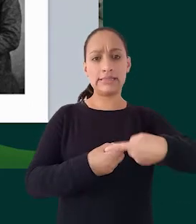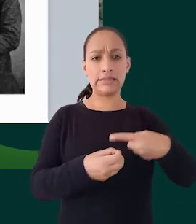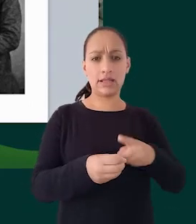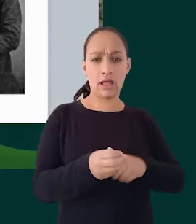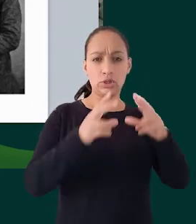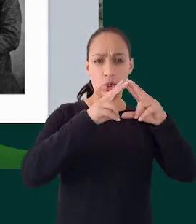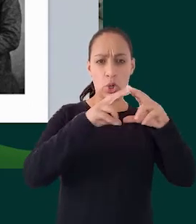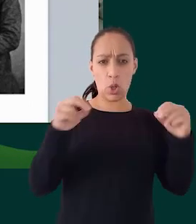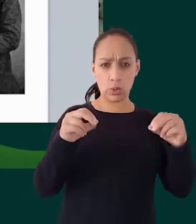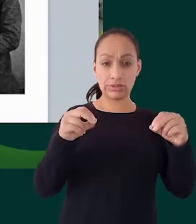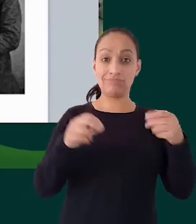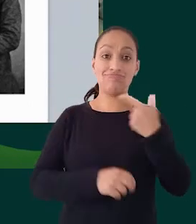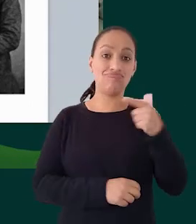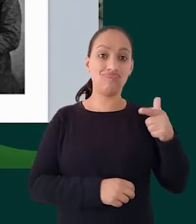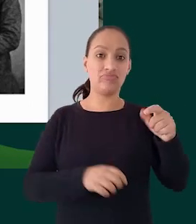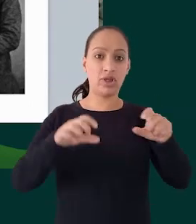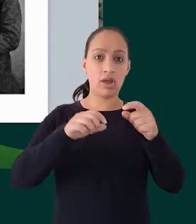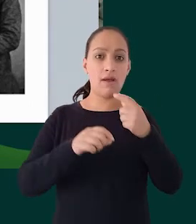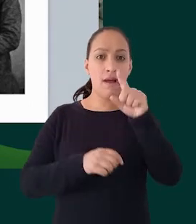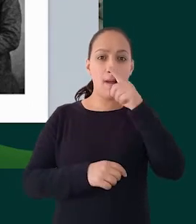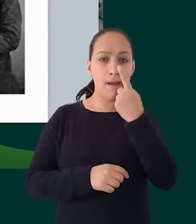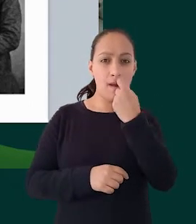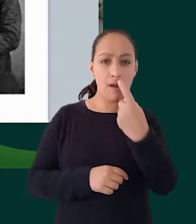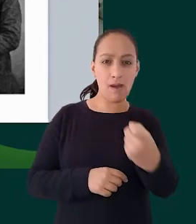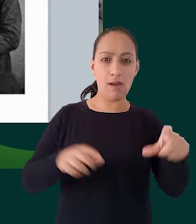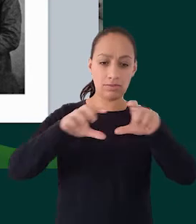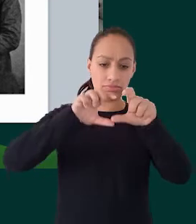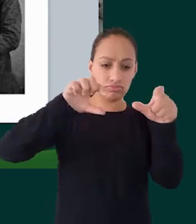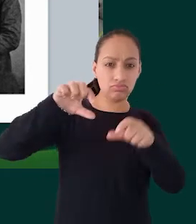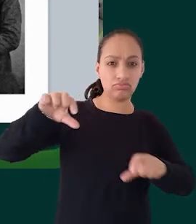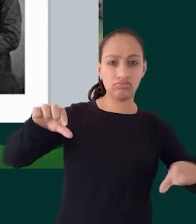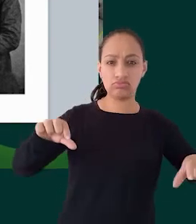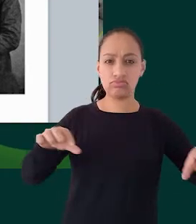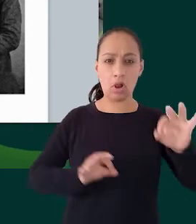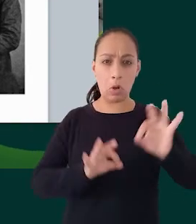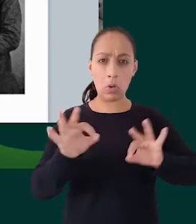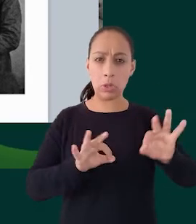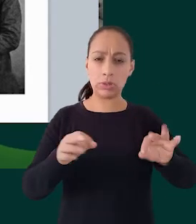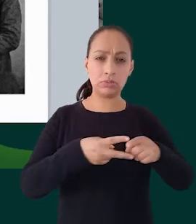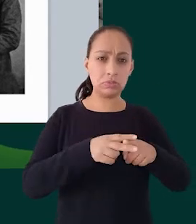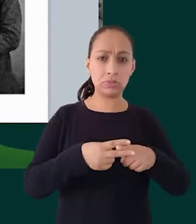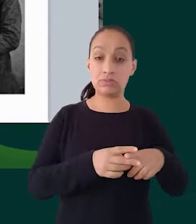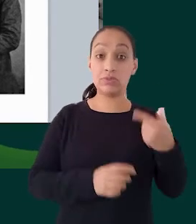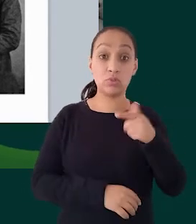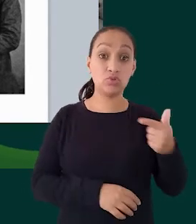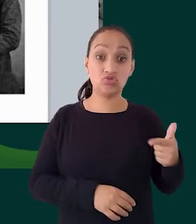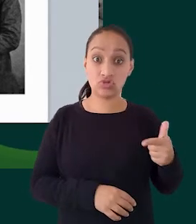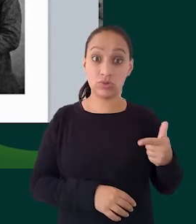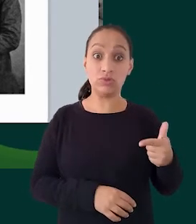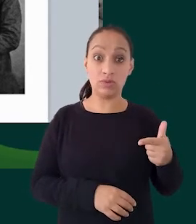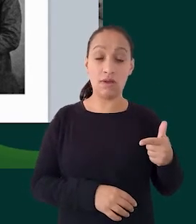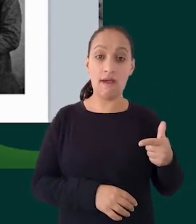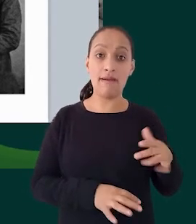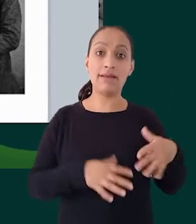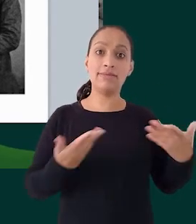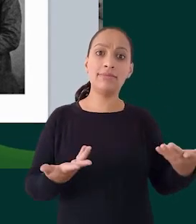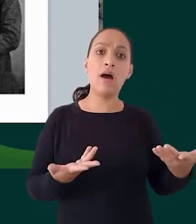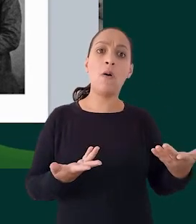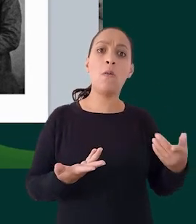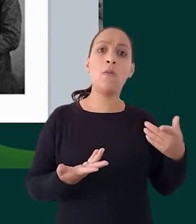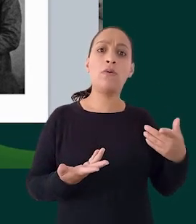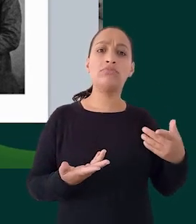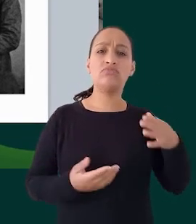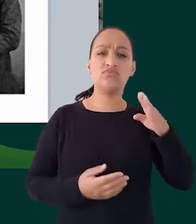tinha esgoto, não tinha uma rede de esgoto constituída. Então, esse cara foi que